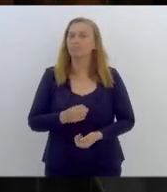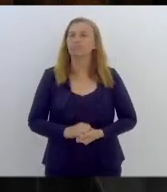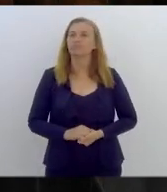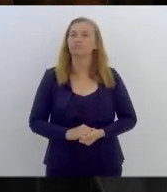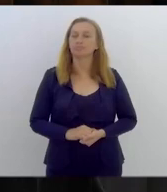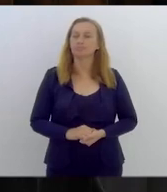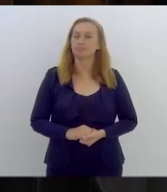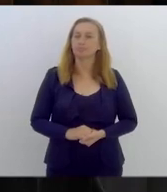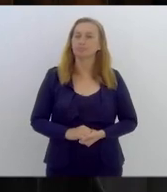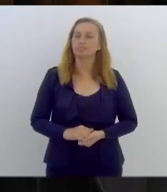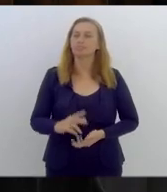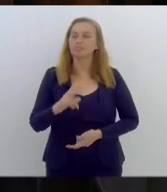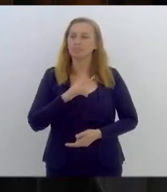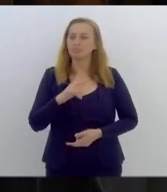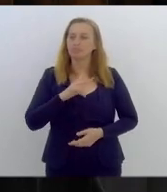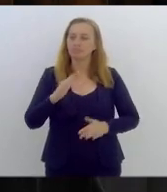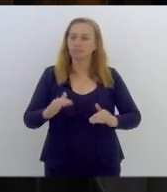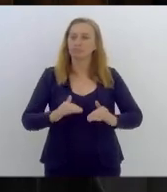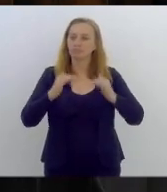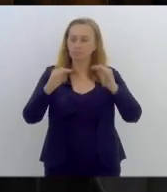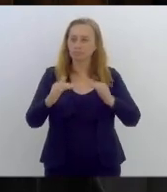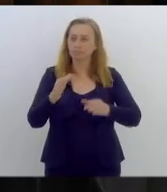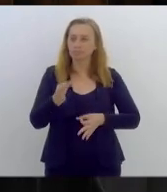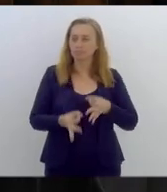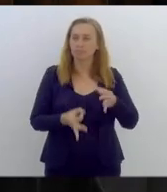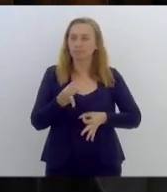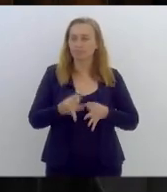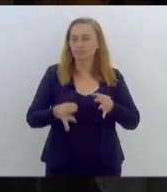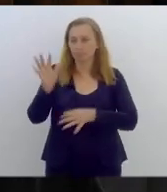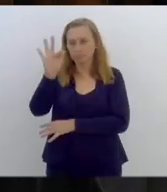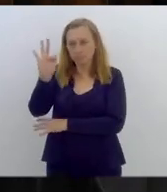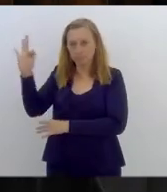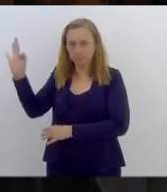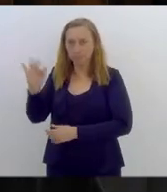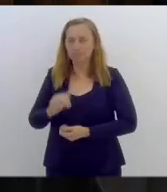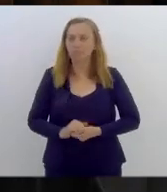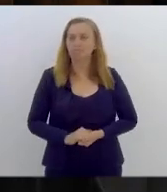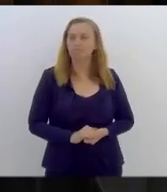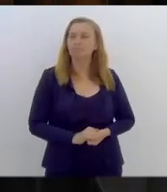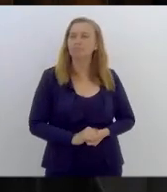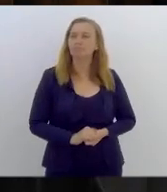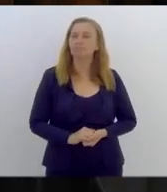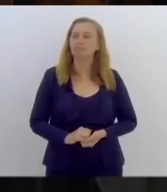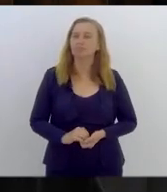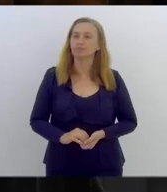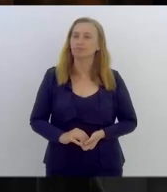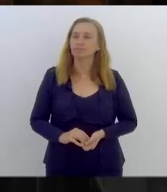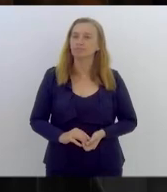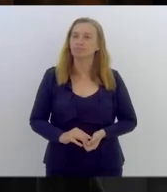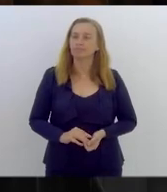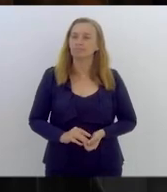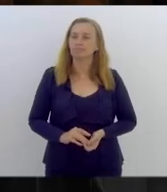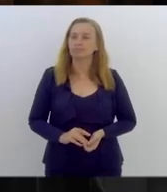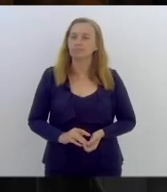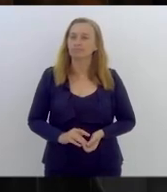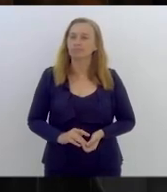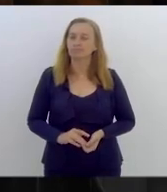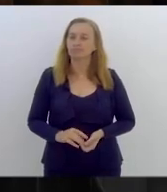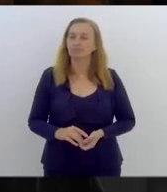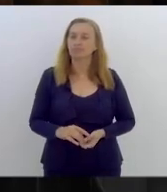pelo próprio Supremo Tribunal Federal com vigência a partir